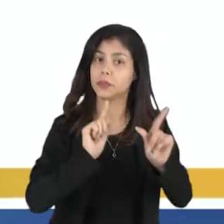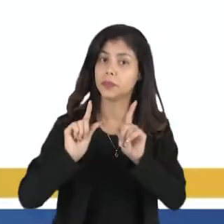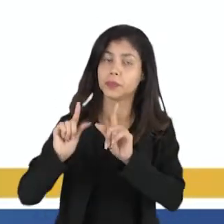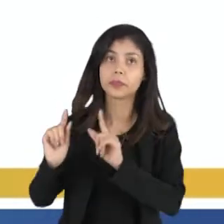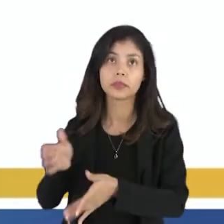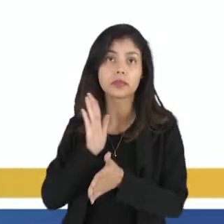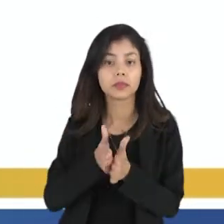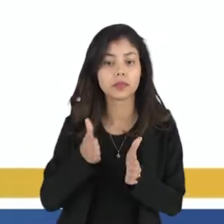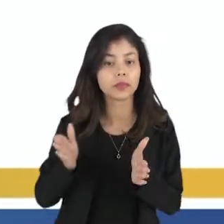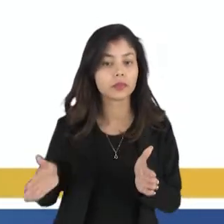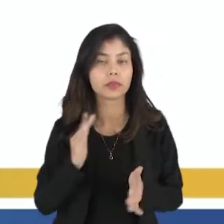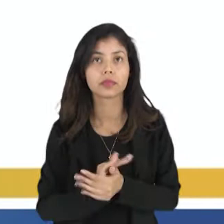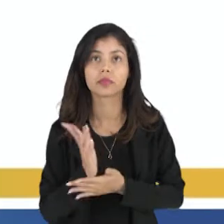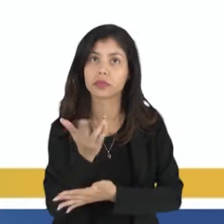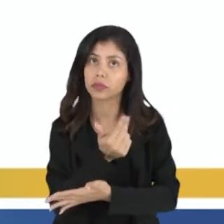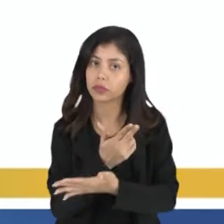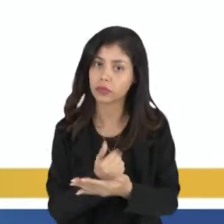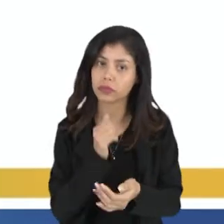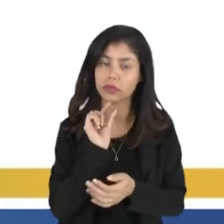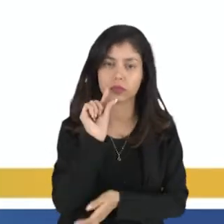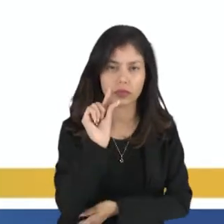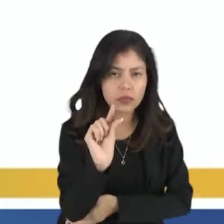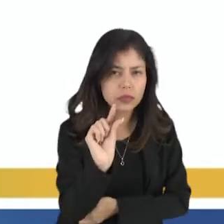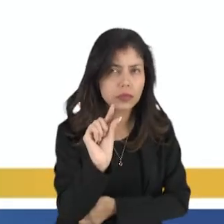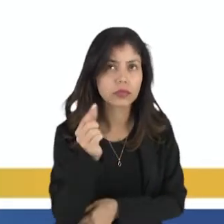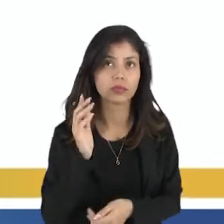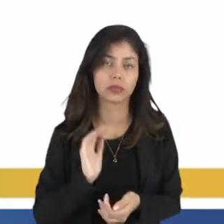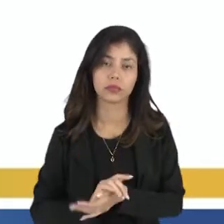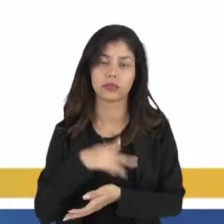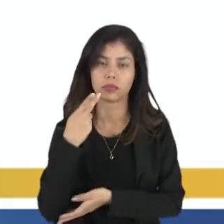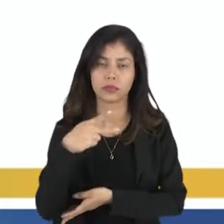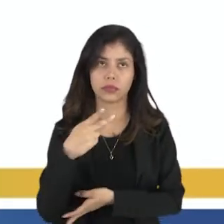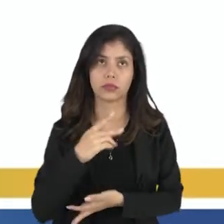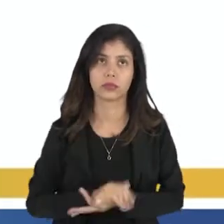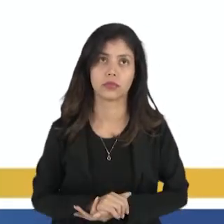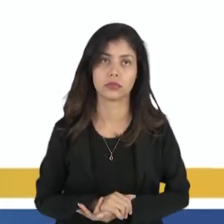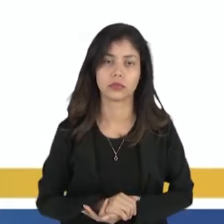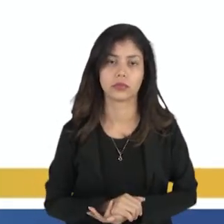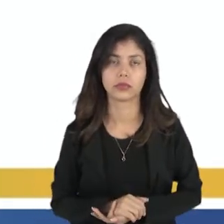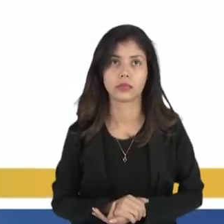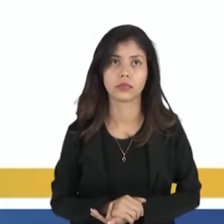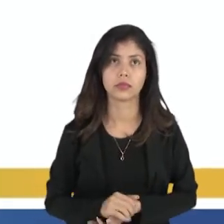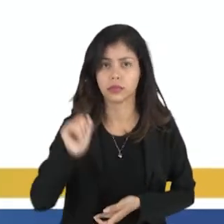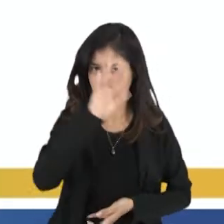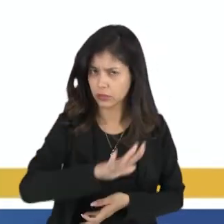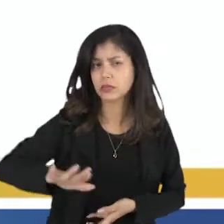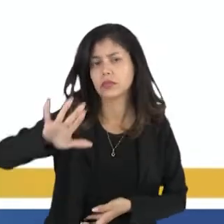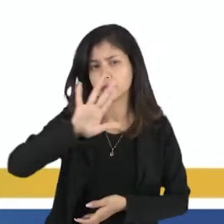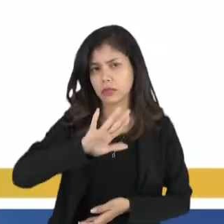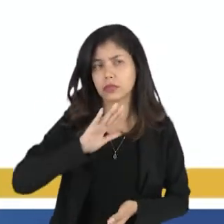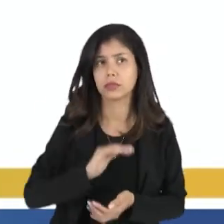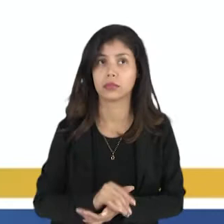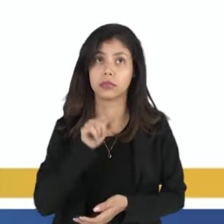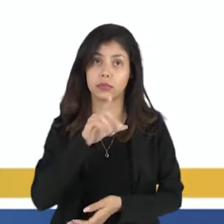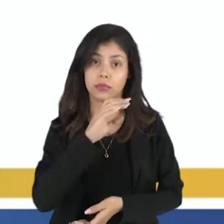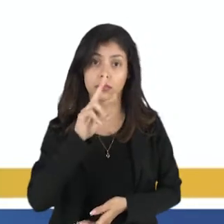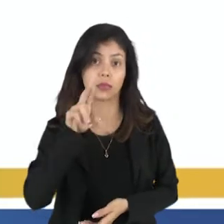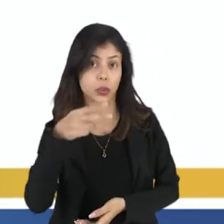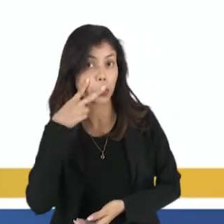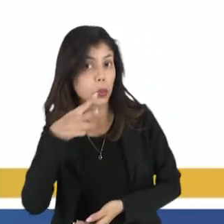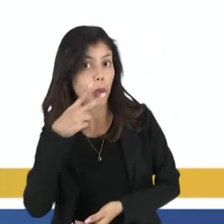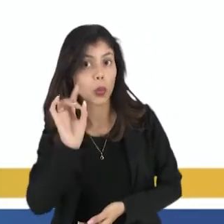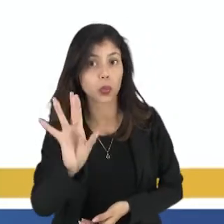são quadros sequenciais contendo desenhos e pequenas falas. Então, no cartoon, nós